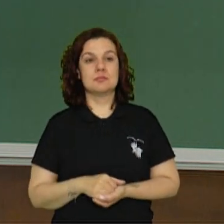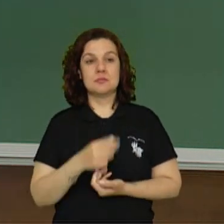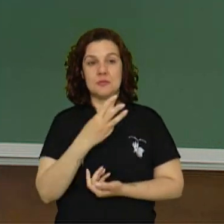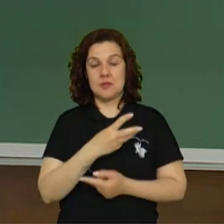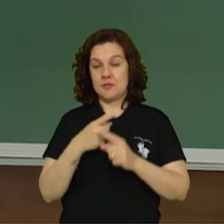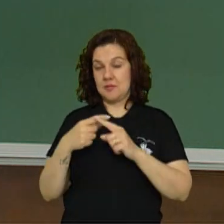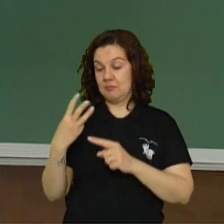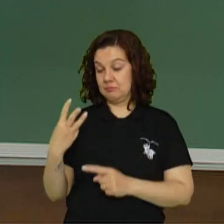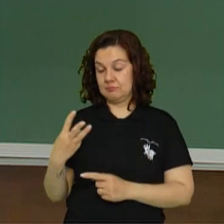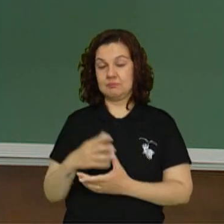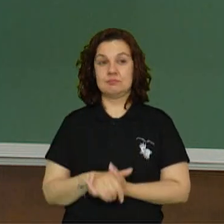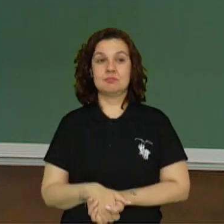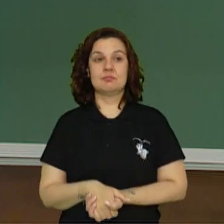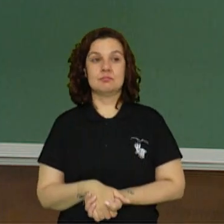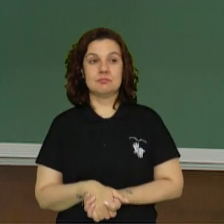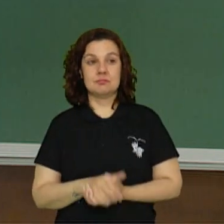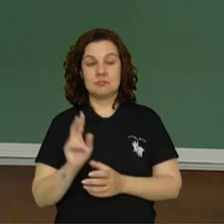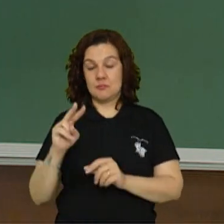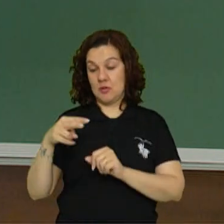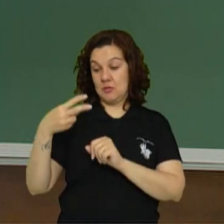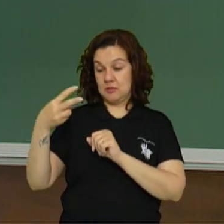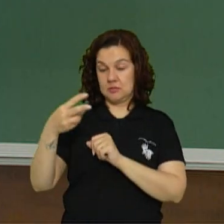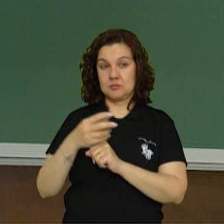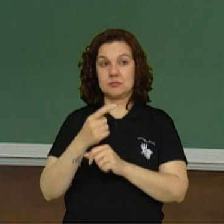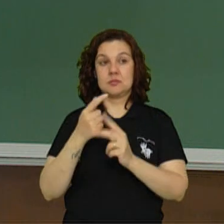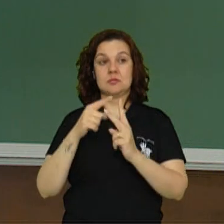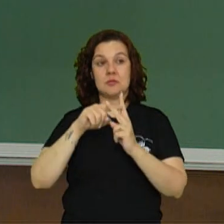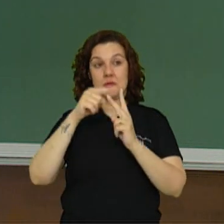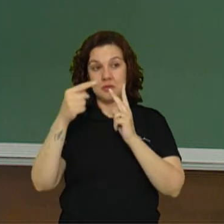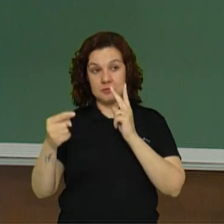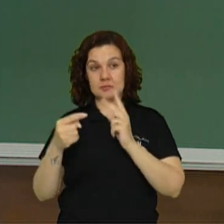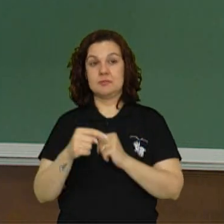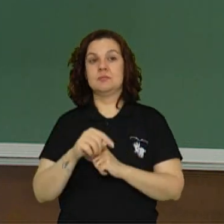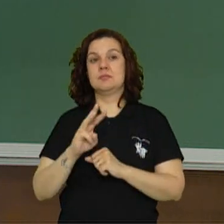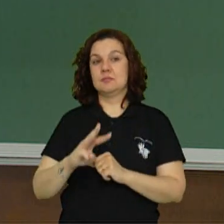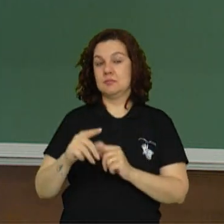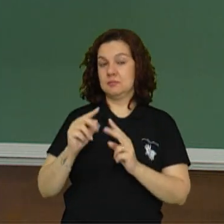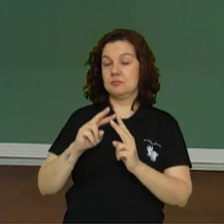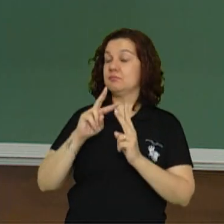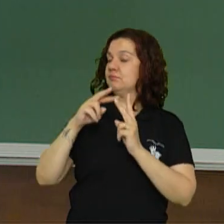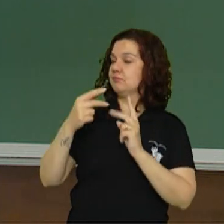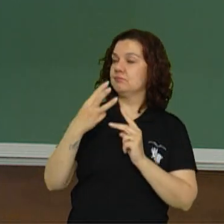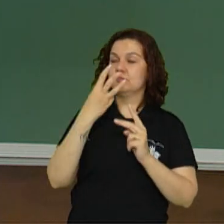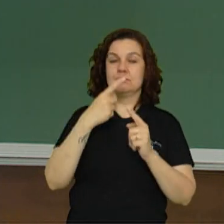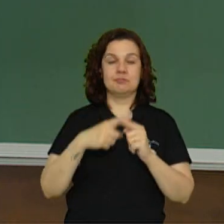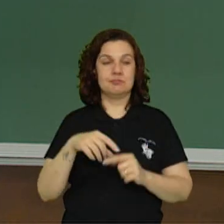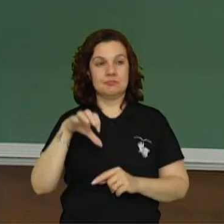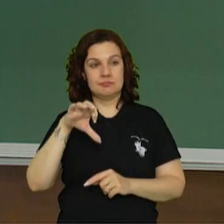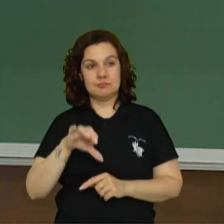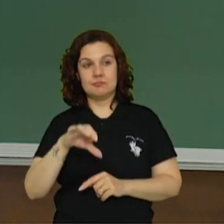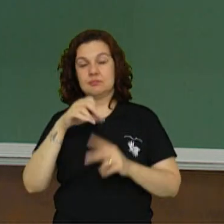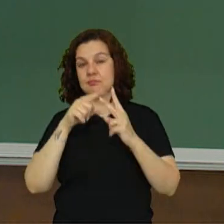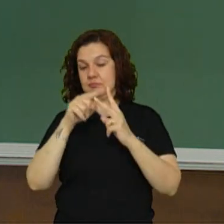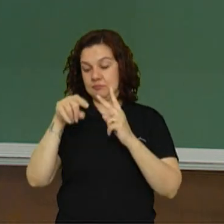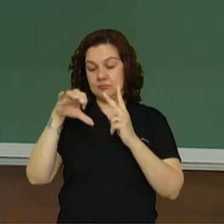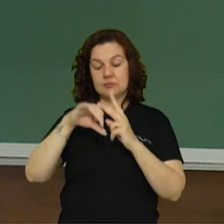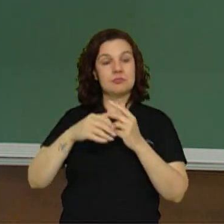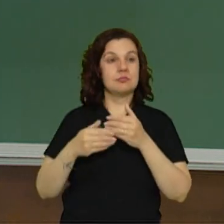vezes 3, 3 ao quadrado. Raiz de 3 ao quadrado. 3 vezes 3, 9, raiz do